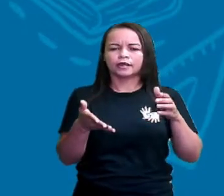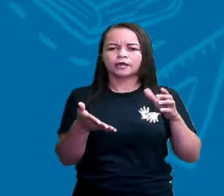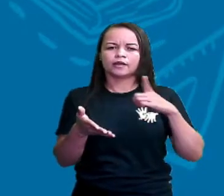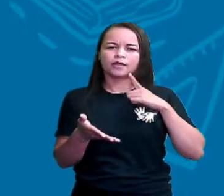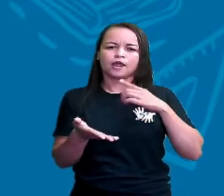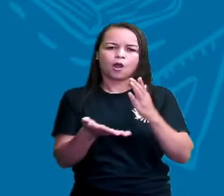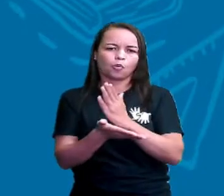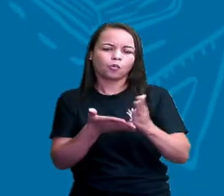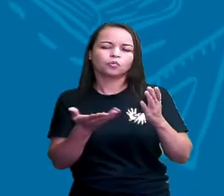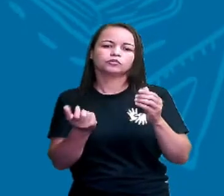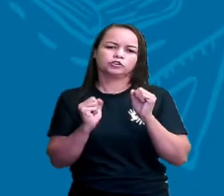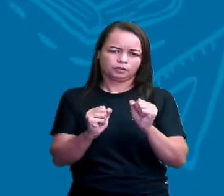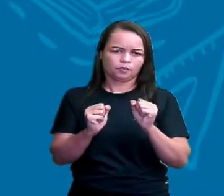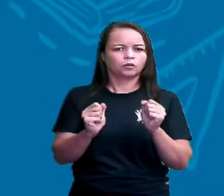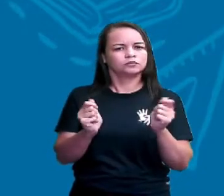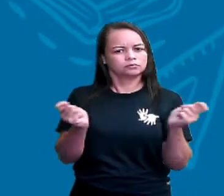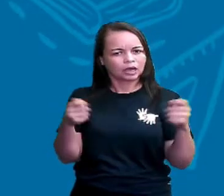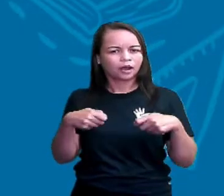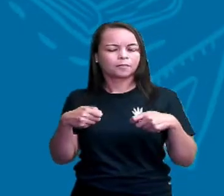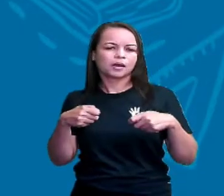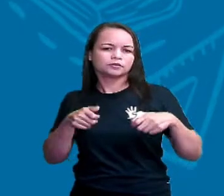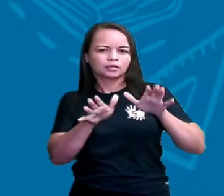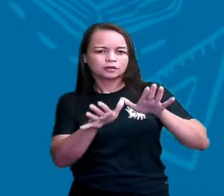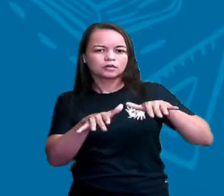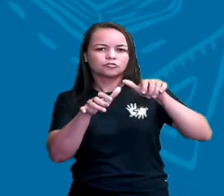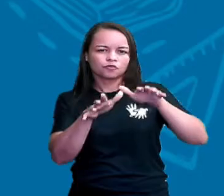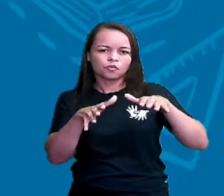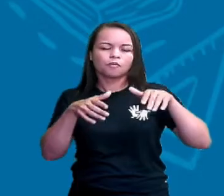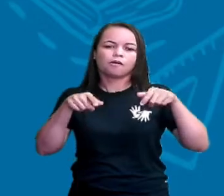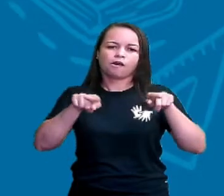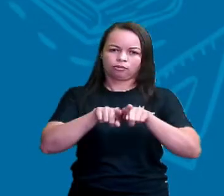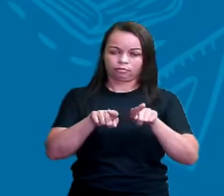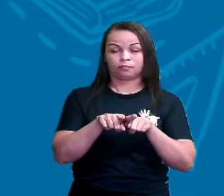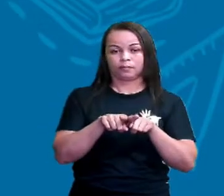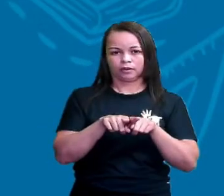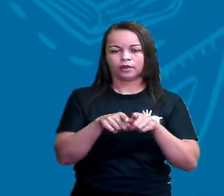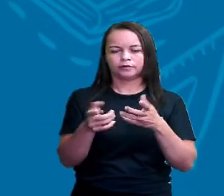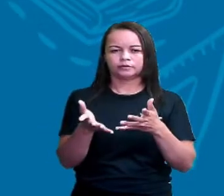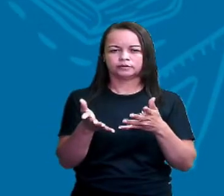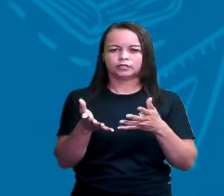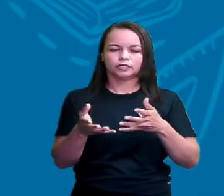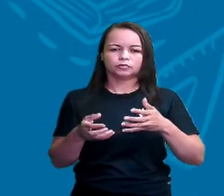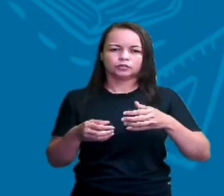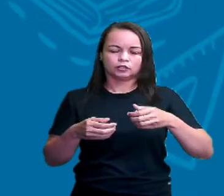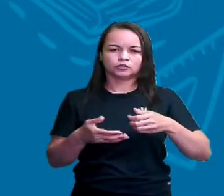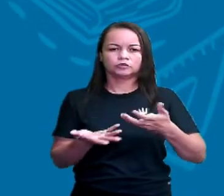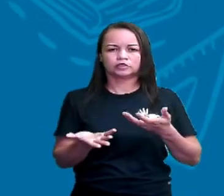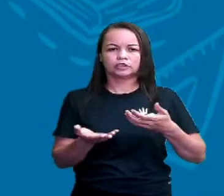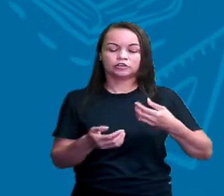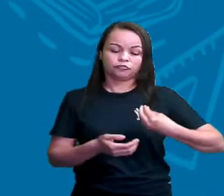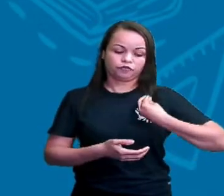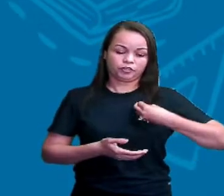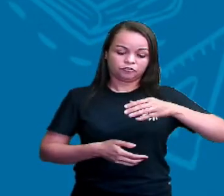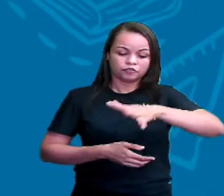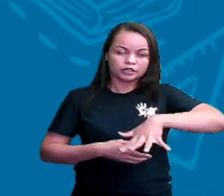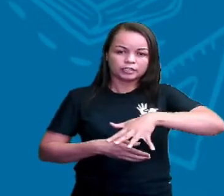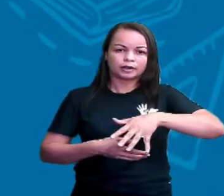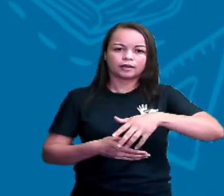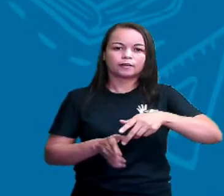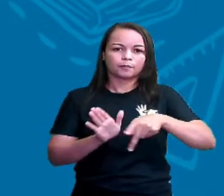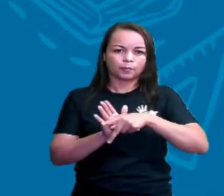voarem, né? Como os animais que vivem tanto em terra firme, né, no solo, como também